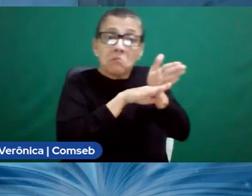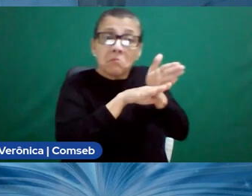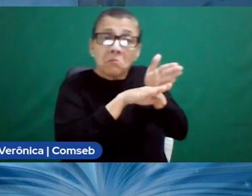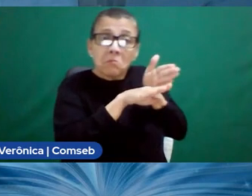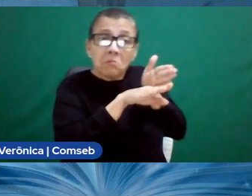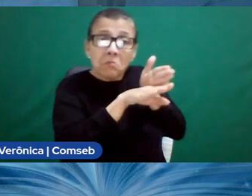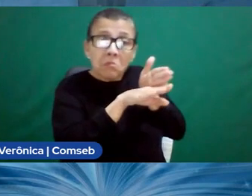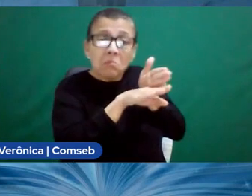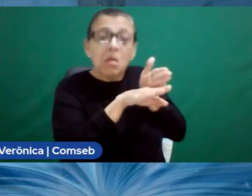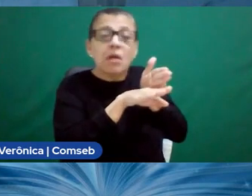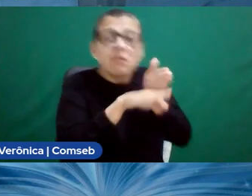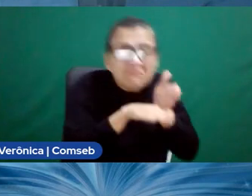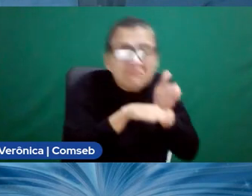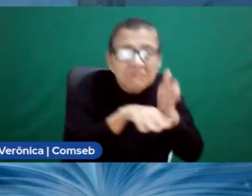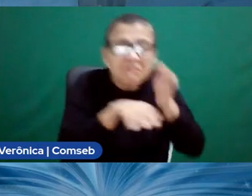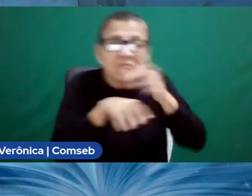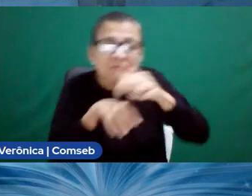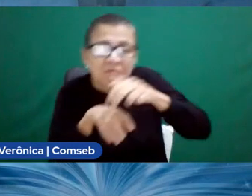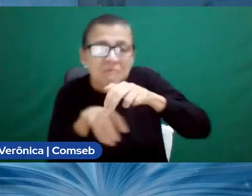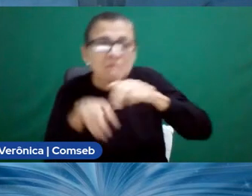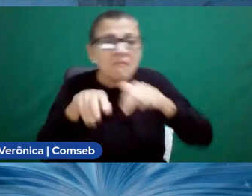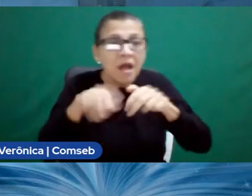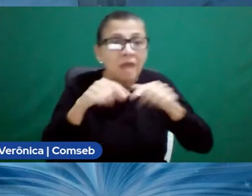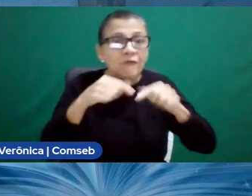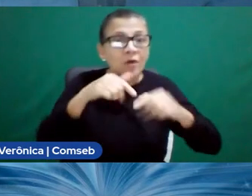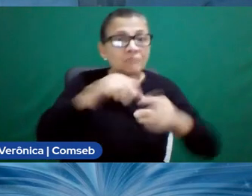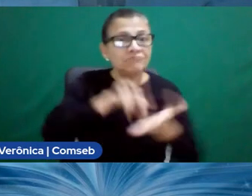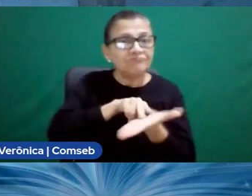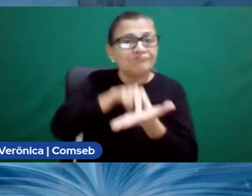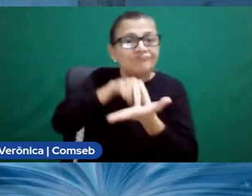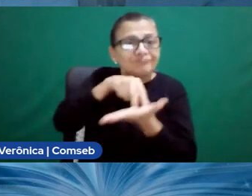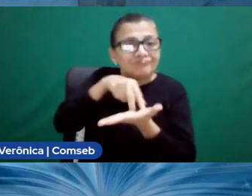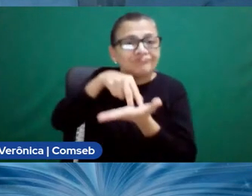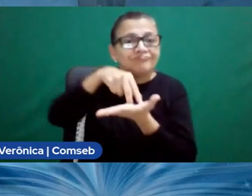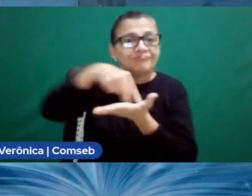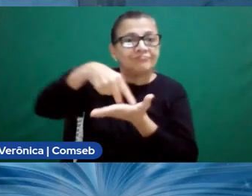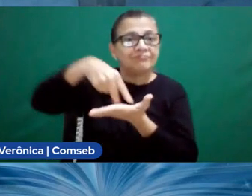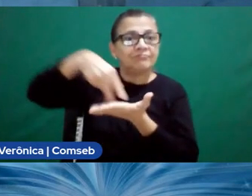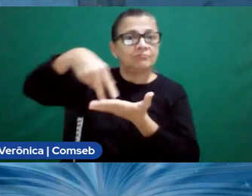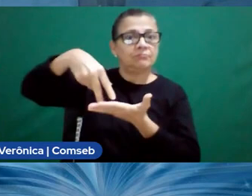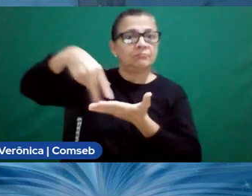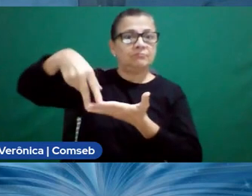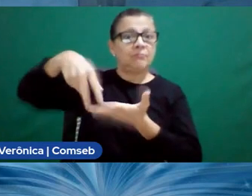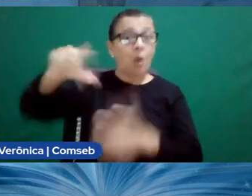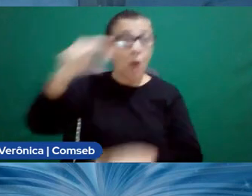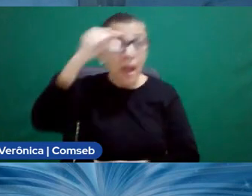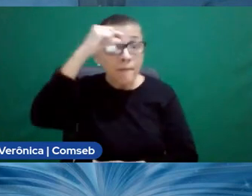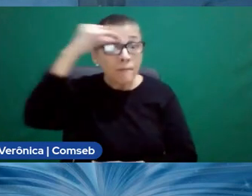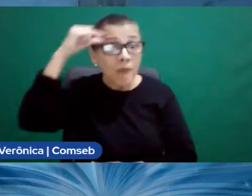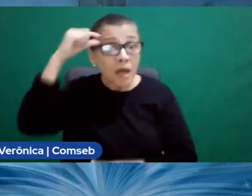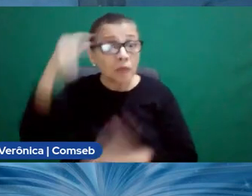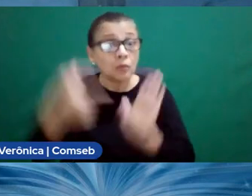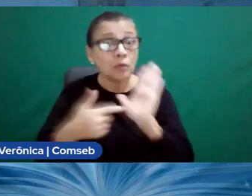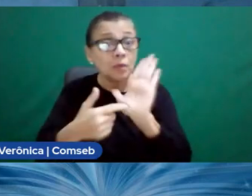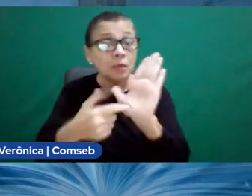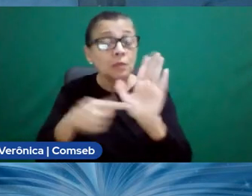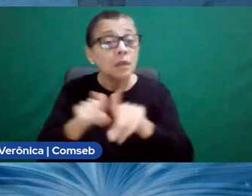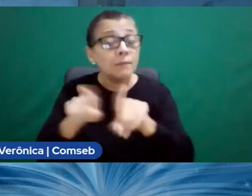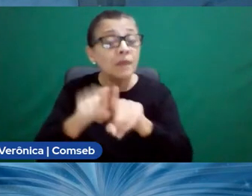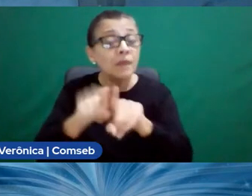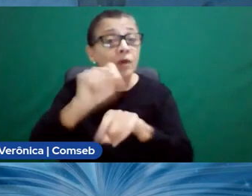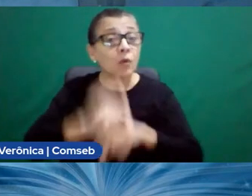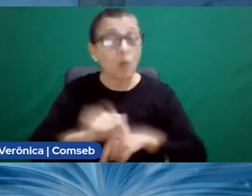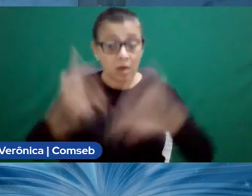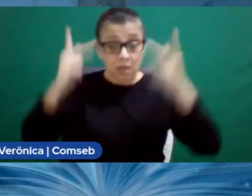globo, mas como Emmanuel disse, chegou um ponto em que a espécie humana tinha que